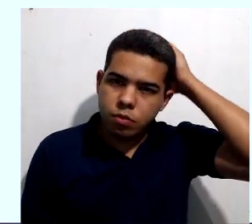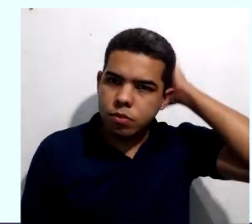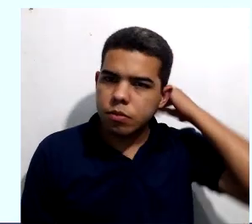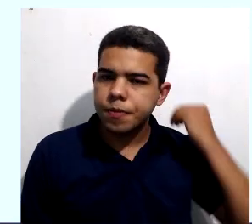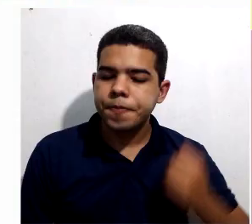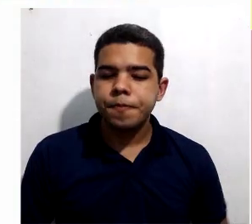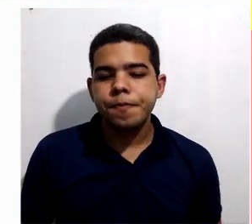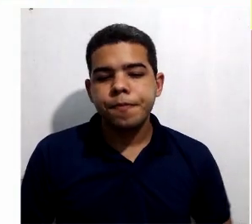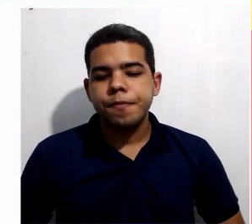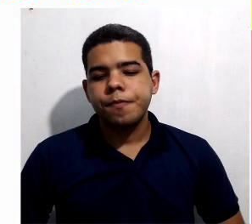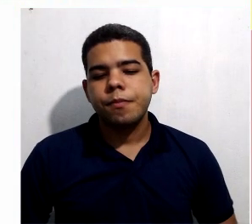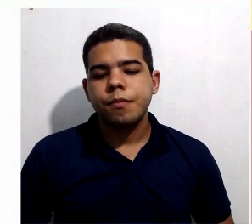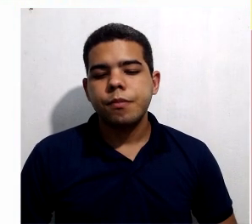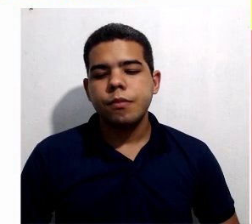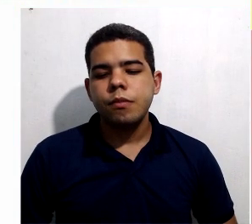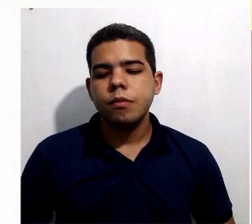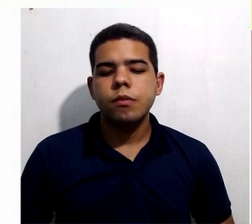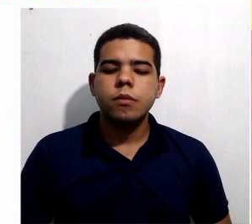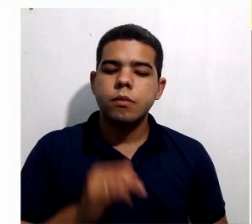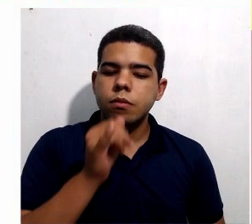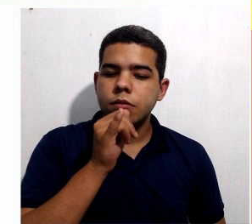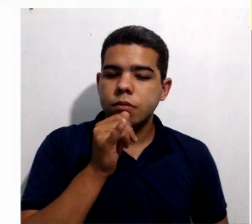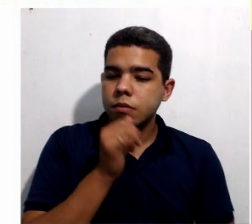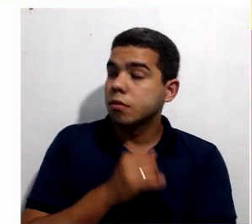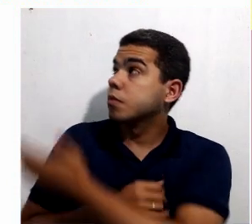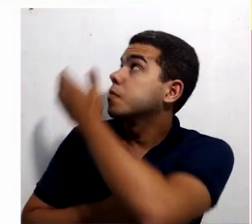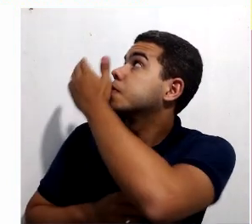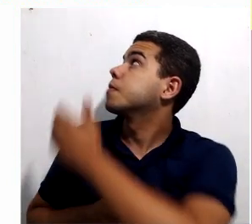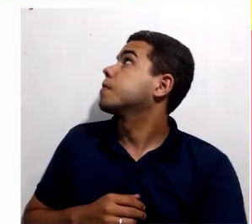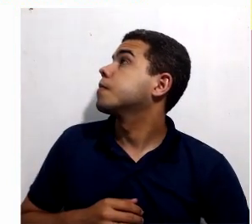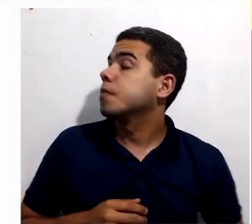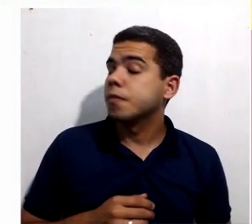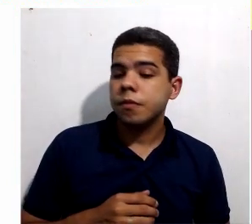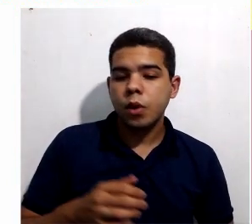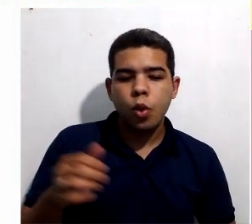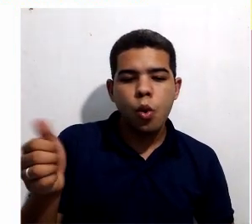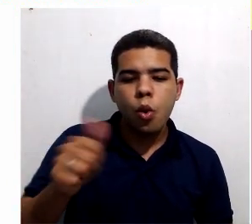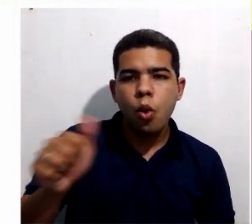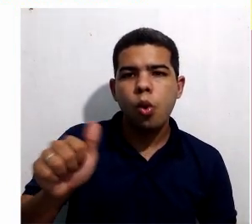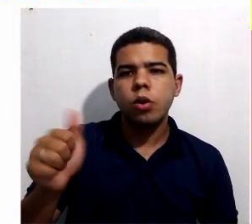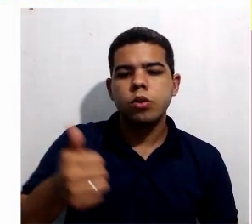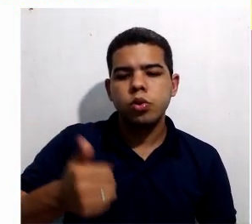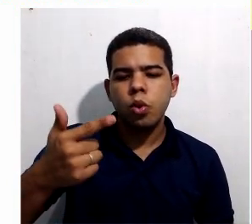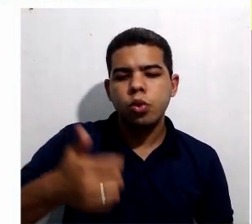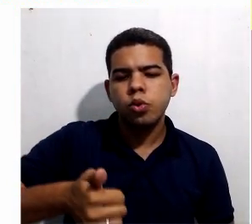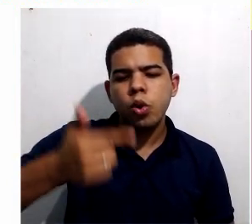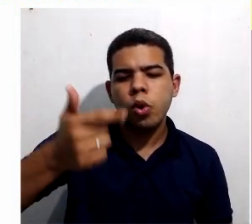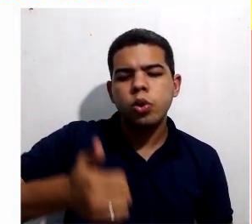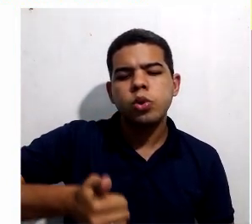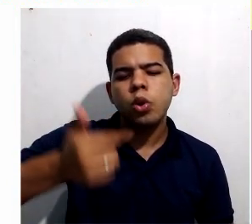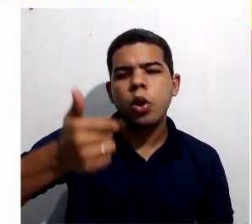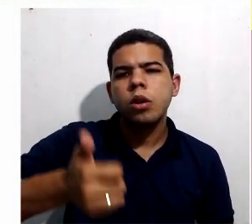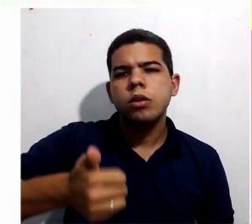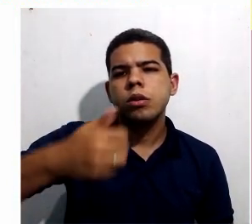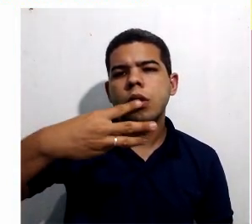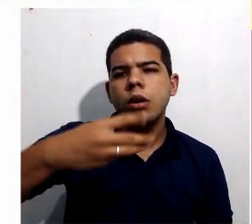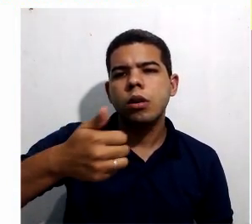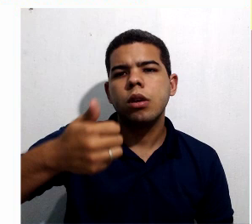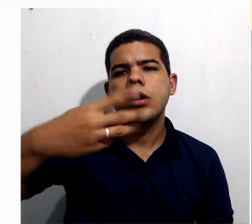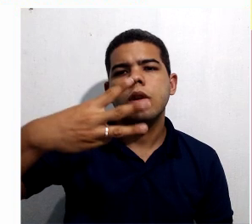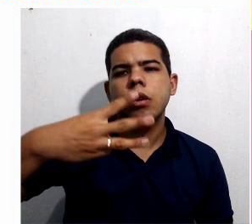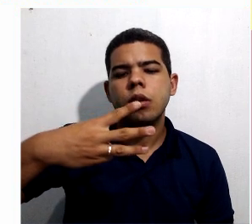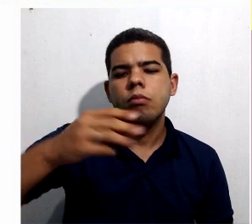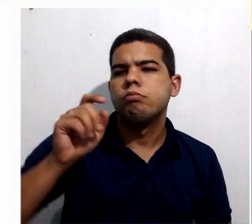do anterior. Por exemplo, temos aqui essa sequência 11, 12, 12, 12, 13